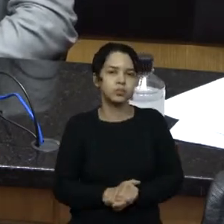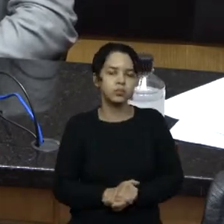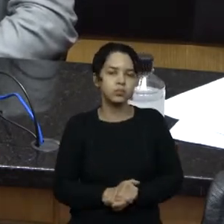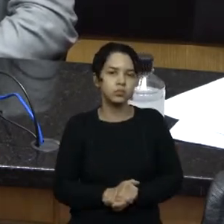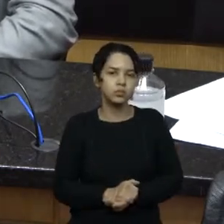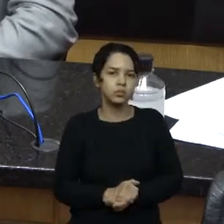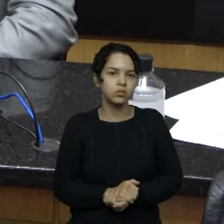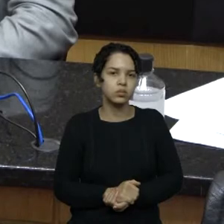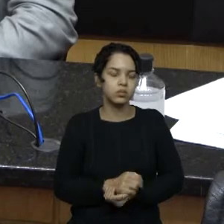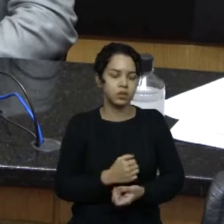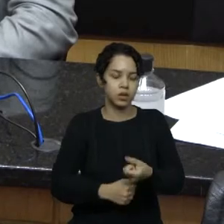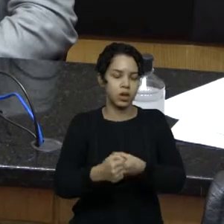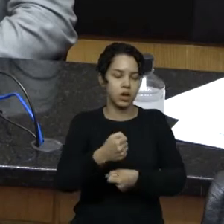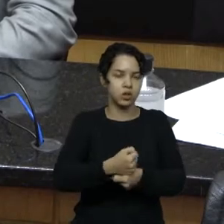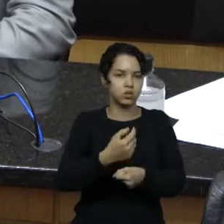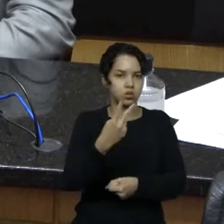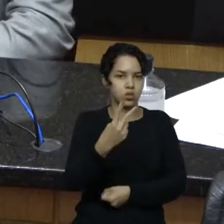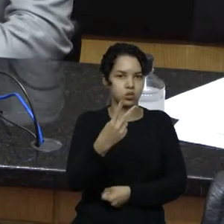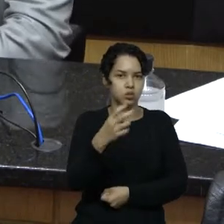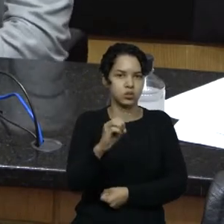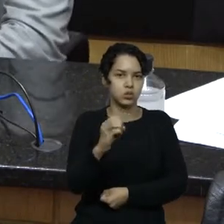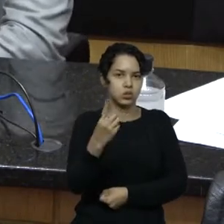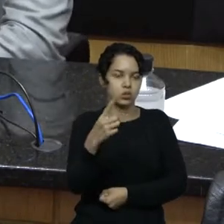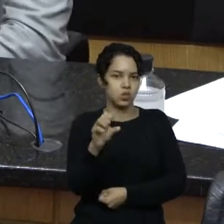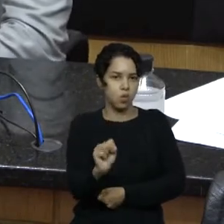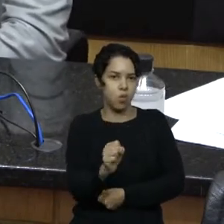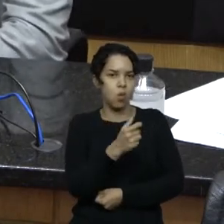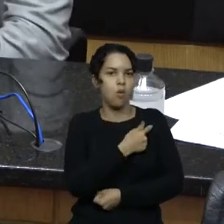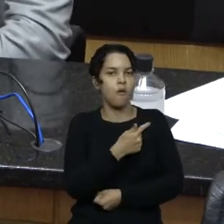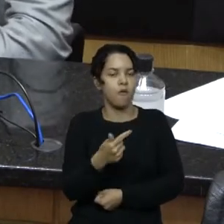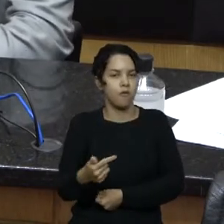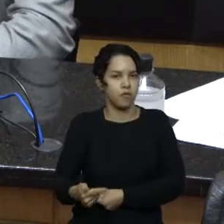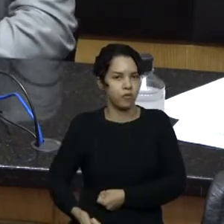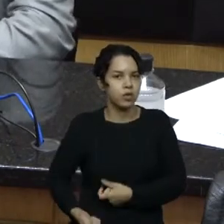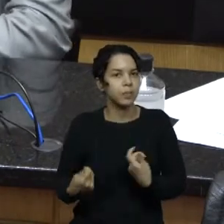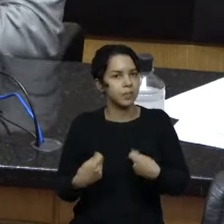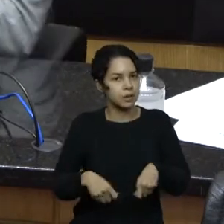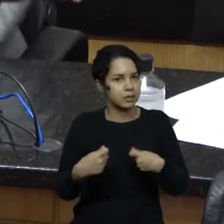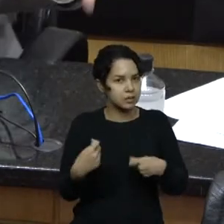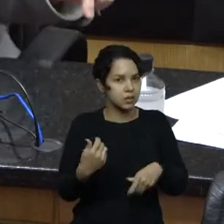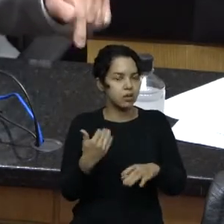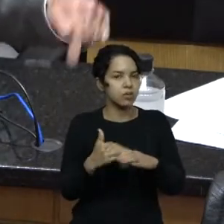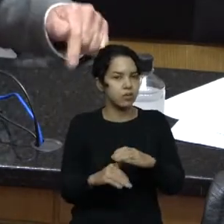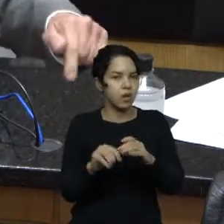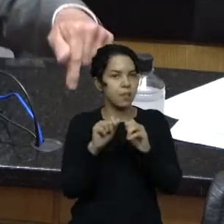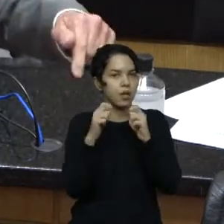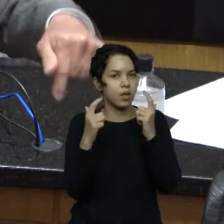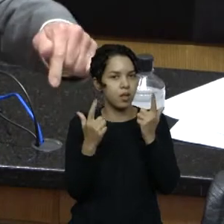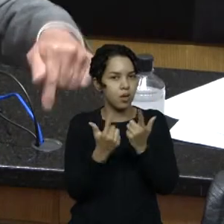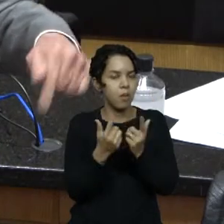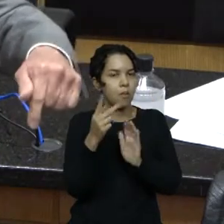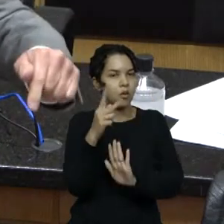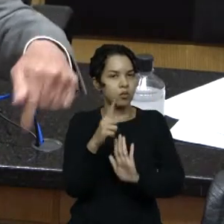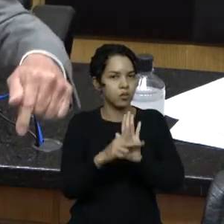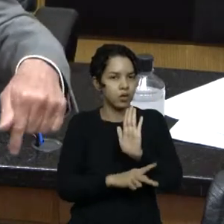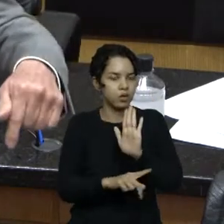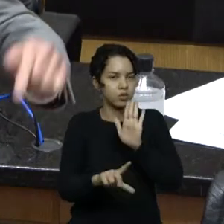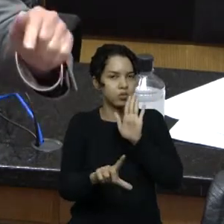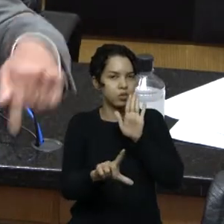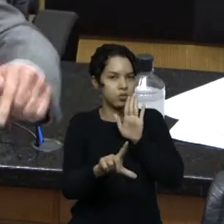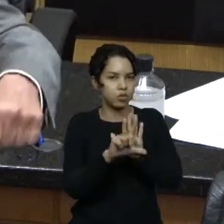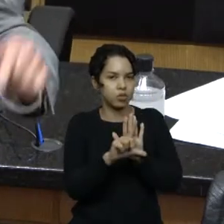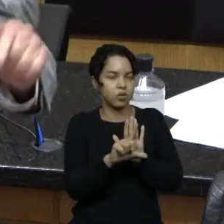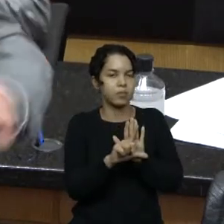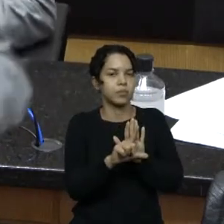o e 2018 e o Governo deveria mandar para ficar casa um projeto de lei equalizando a